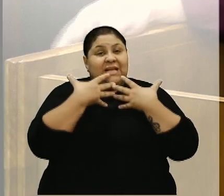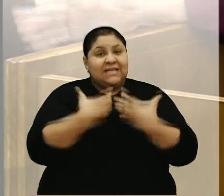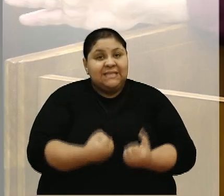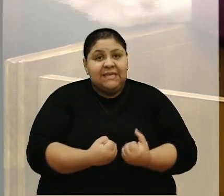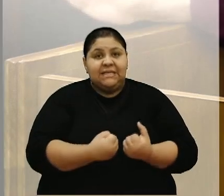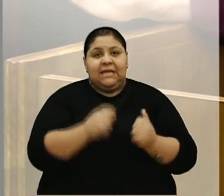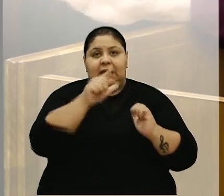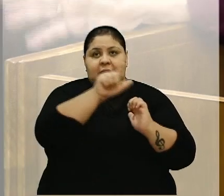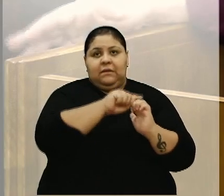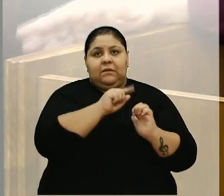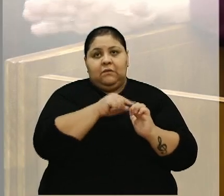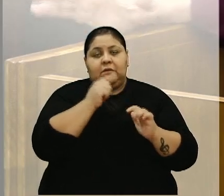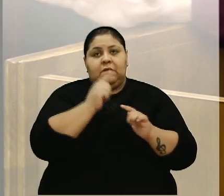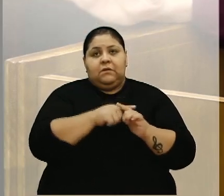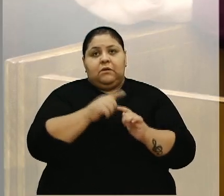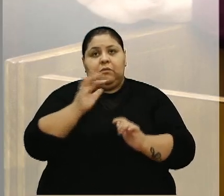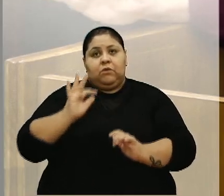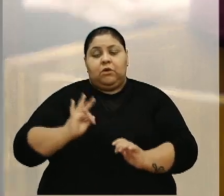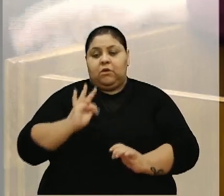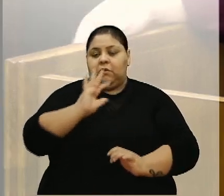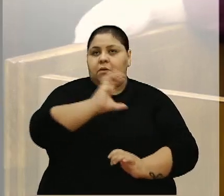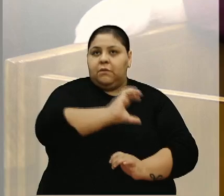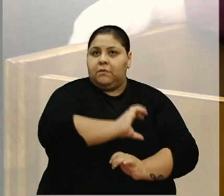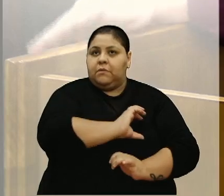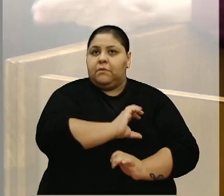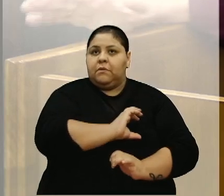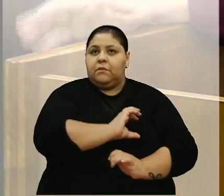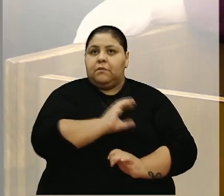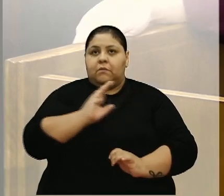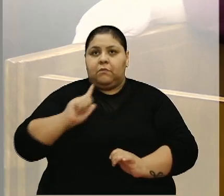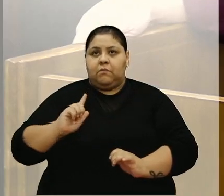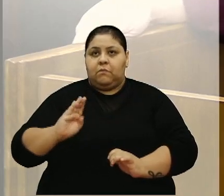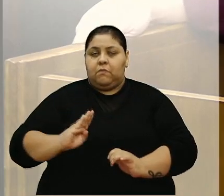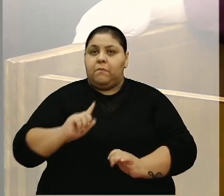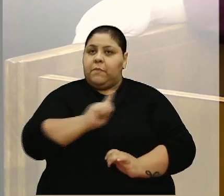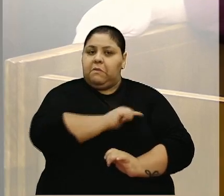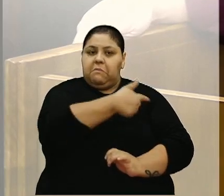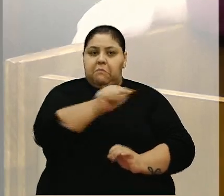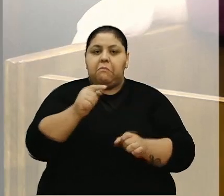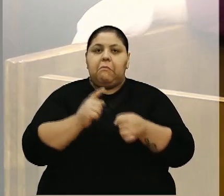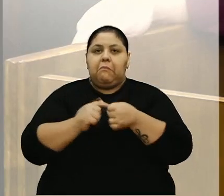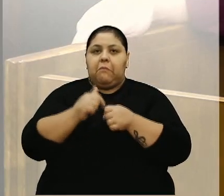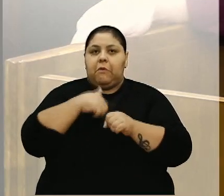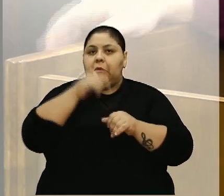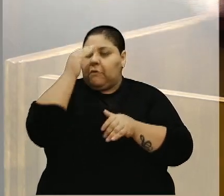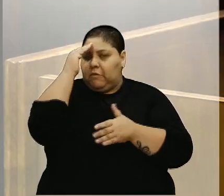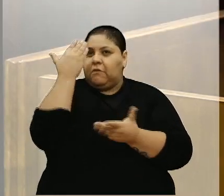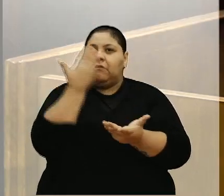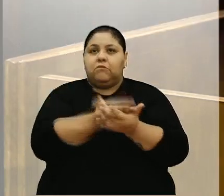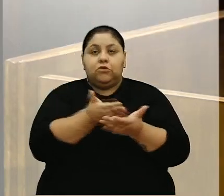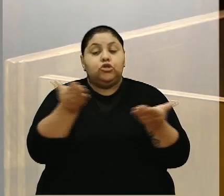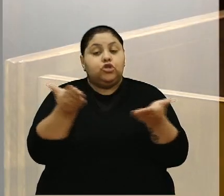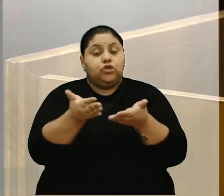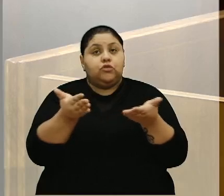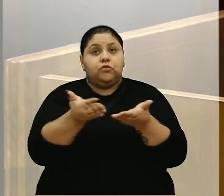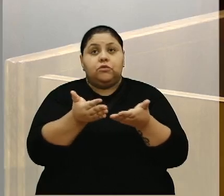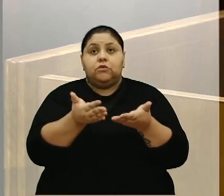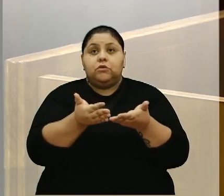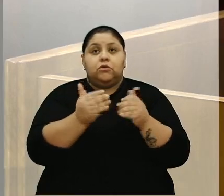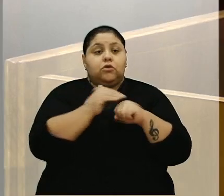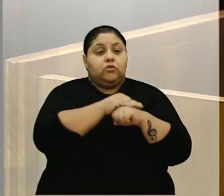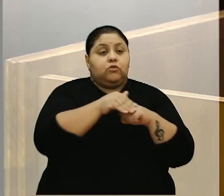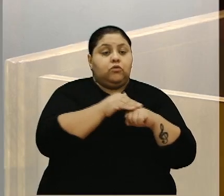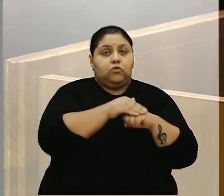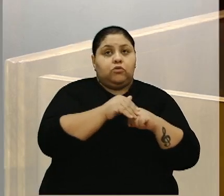empresa, porque Flores da Cunha, Bento, enfim, outras cidades, eu tenho certeza absoluta que já estão em conversa com